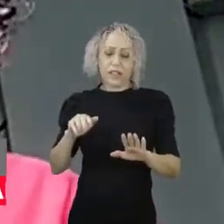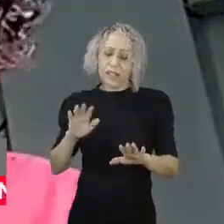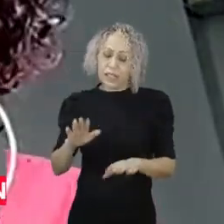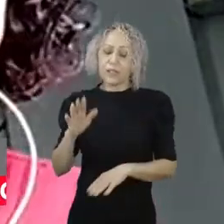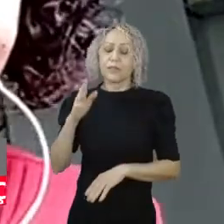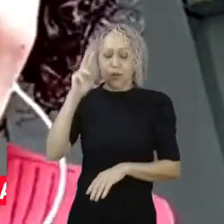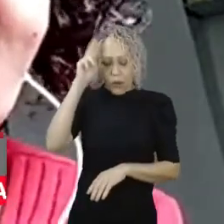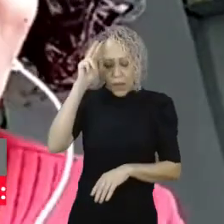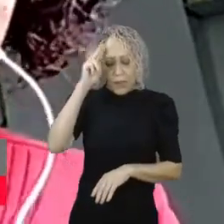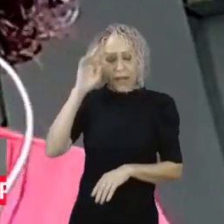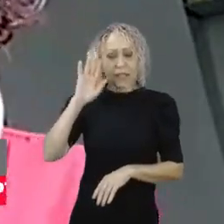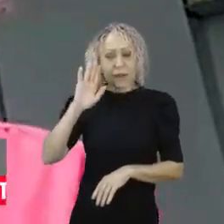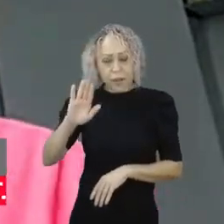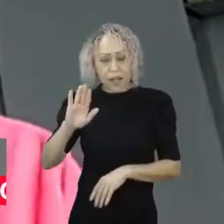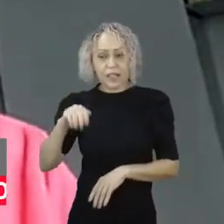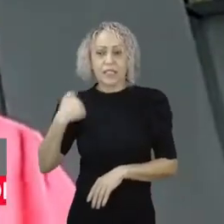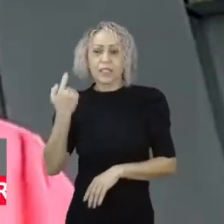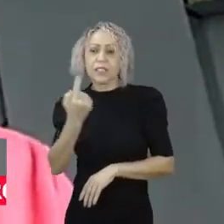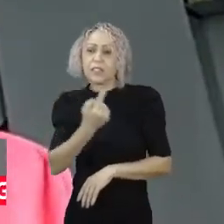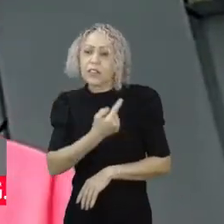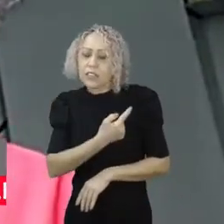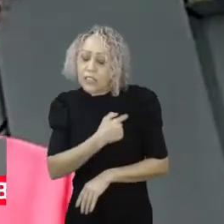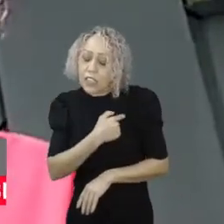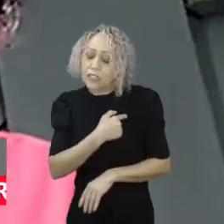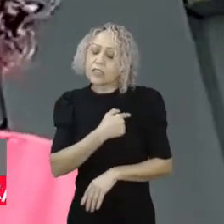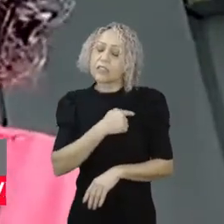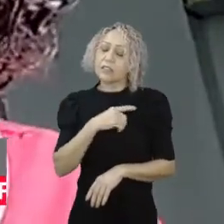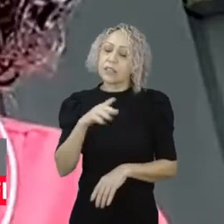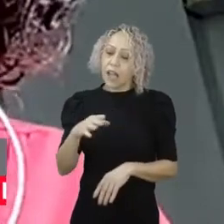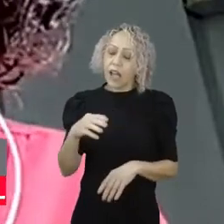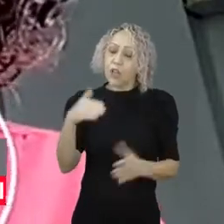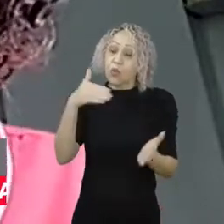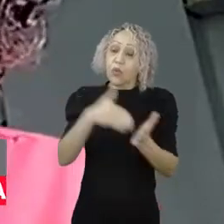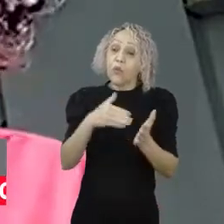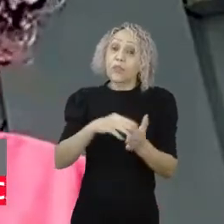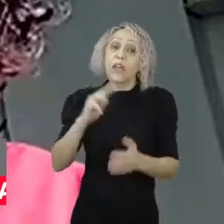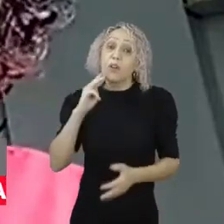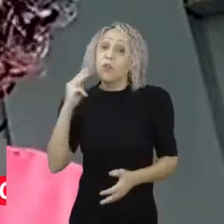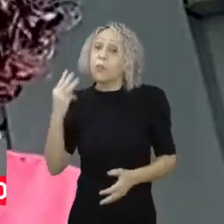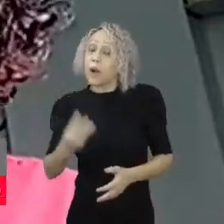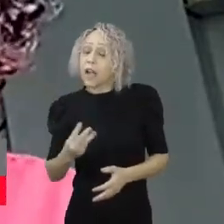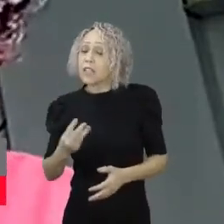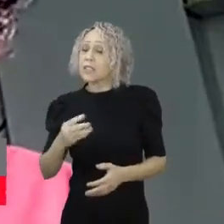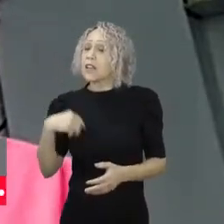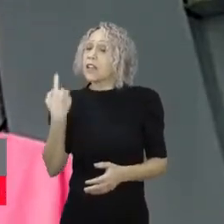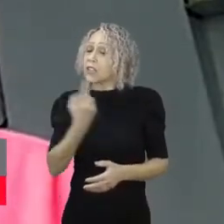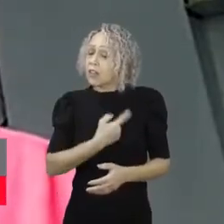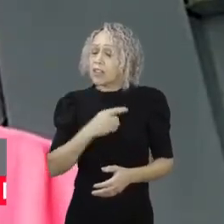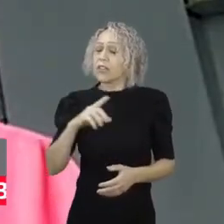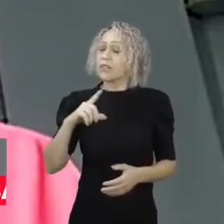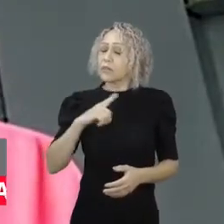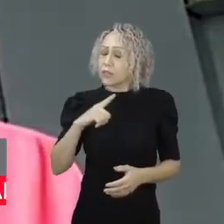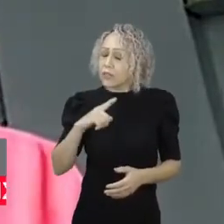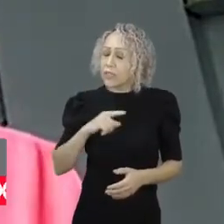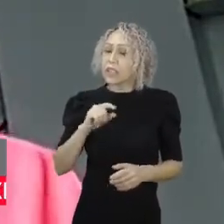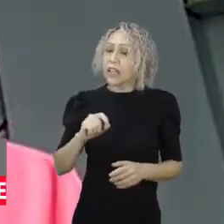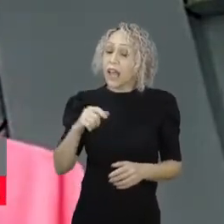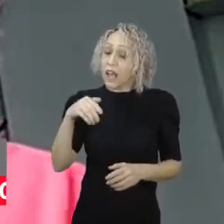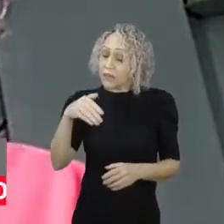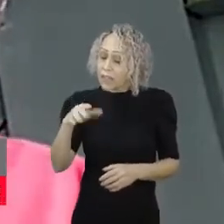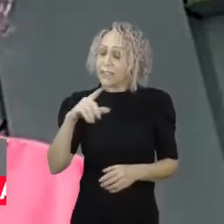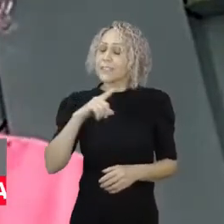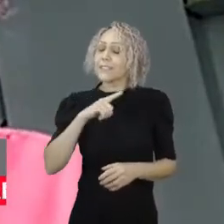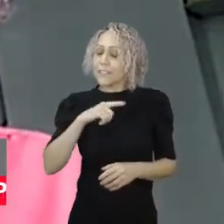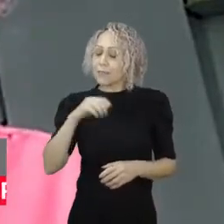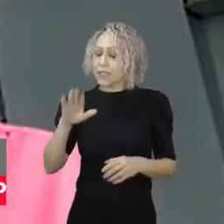que é já eleito, que já está eleito de outro partido, que está vindo para o PT mas a janela já